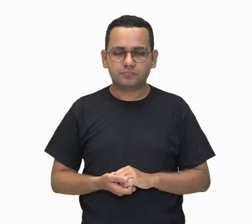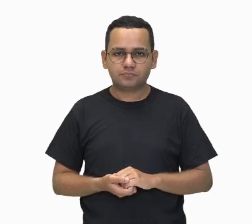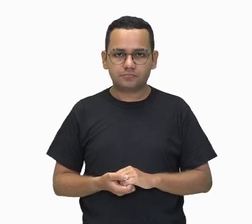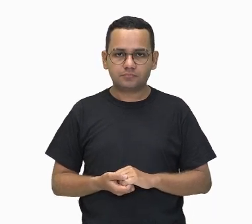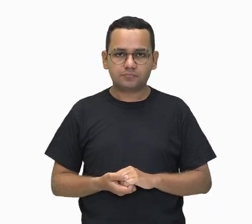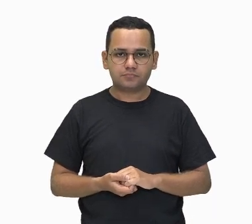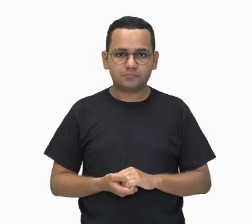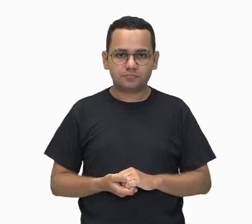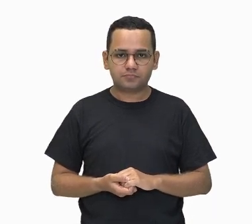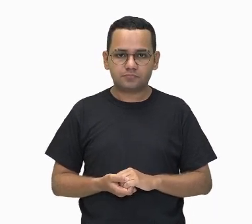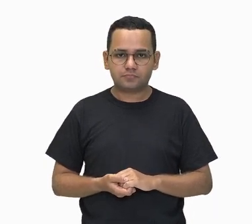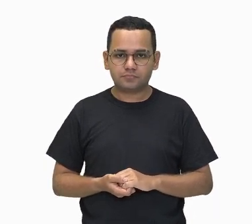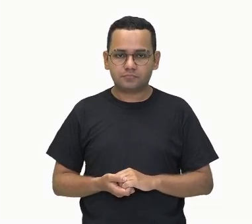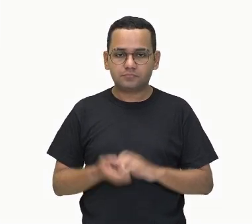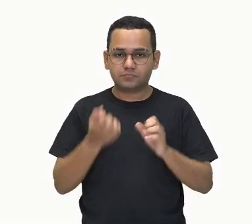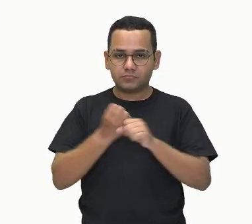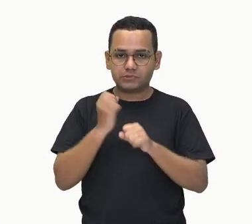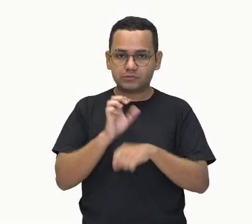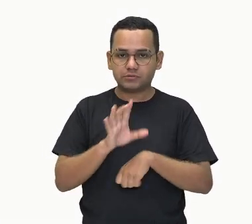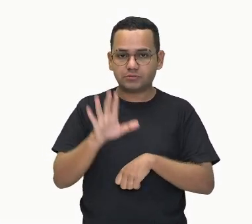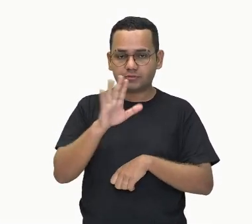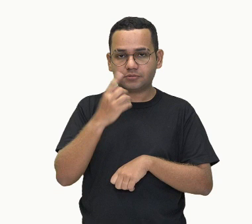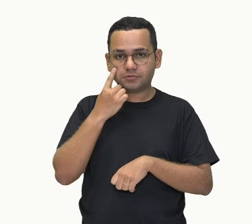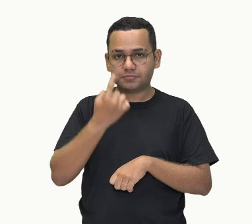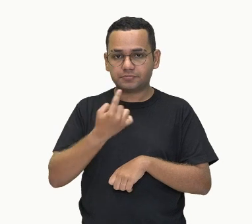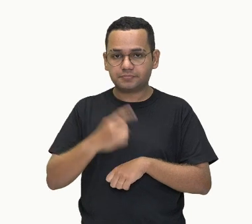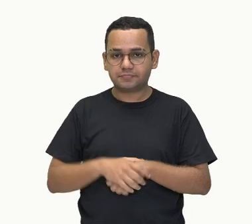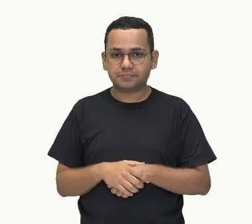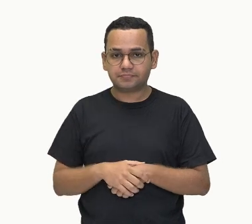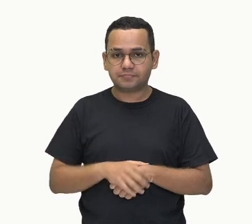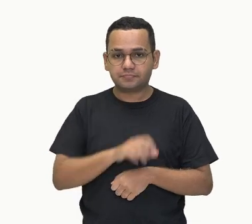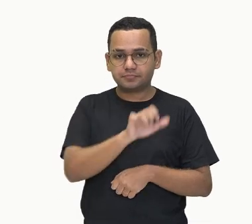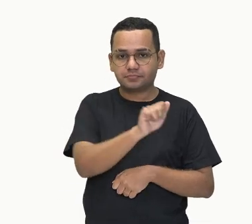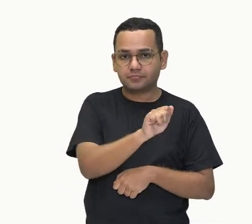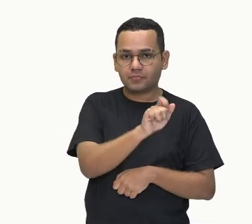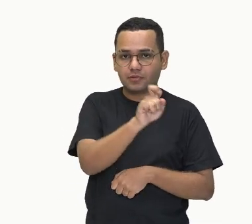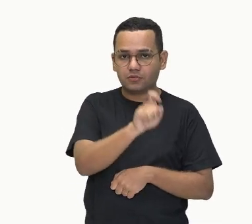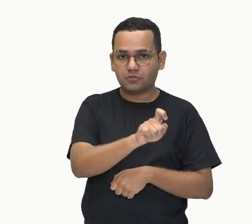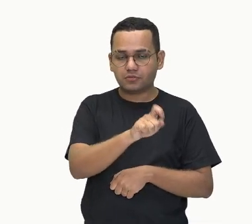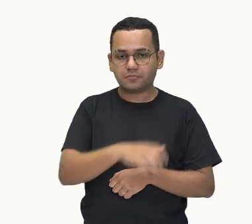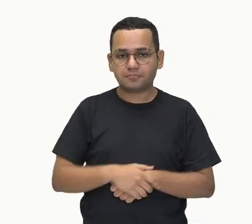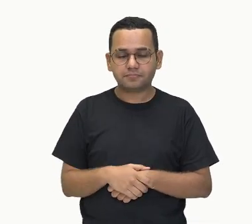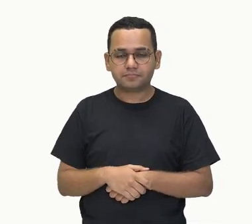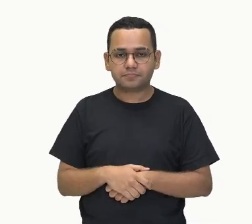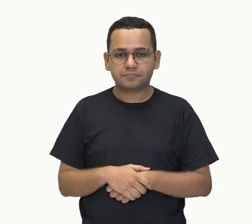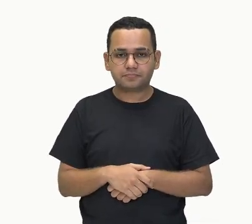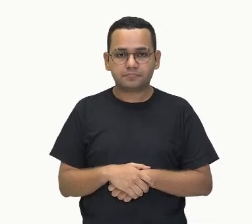equação geral daquela maneira, né? AX